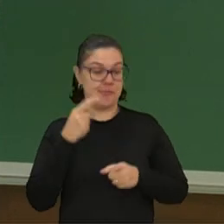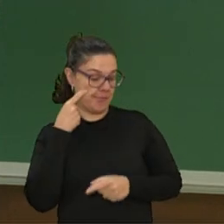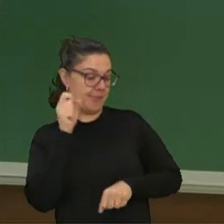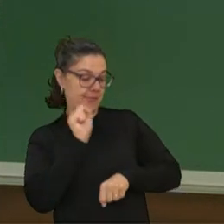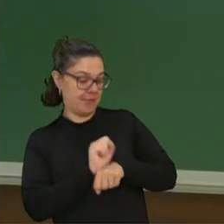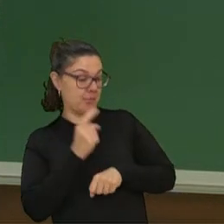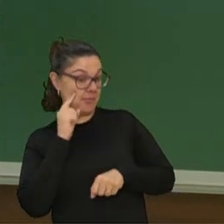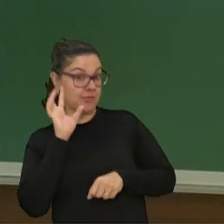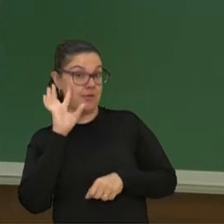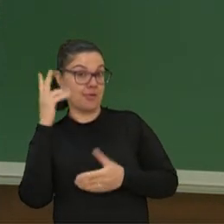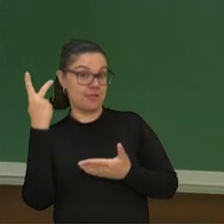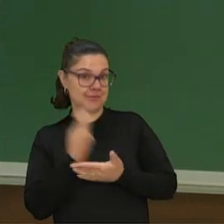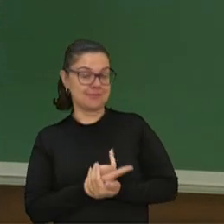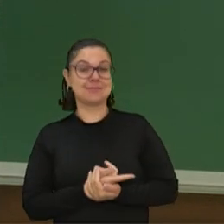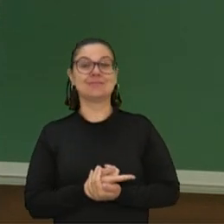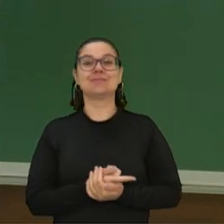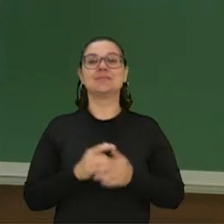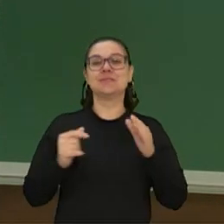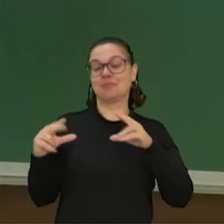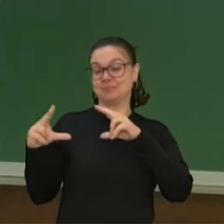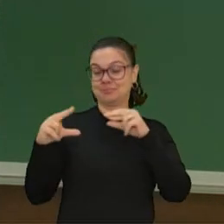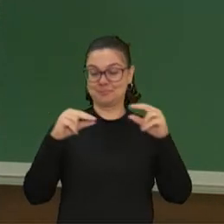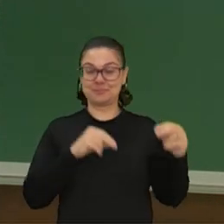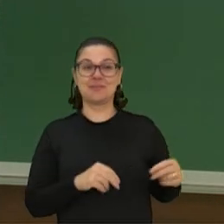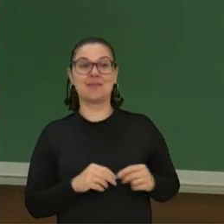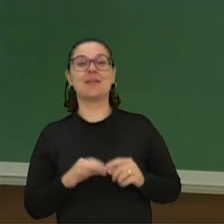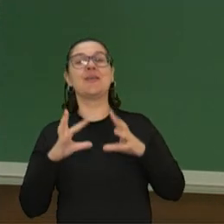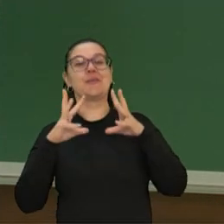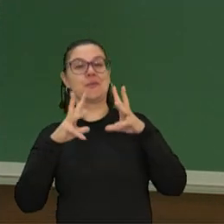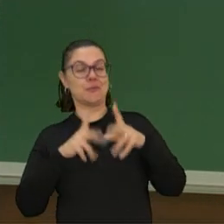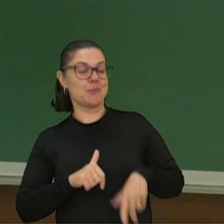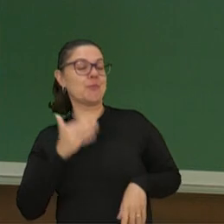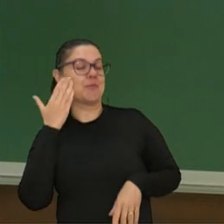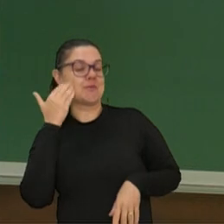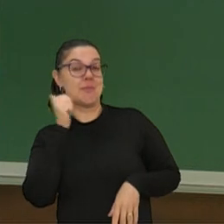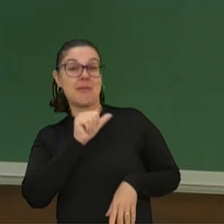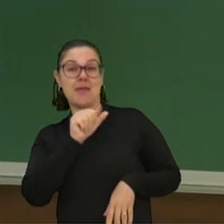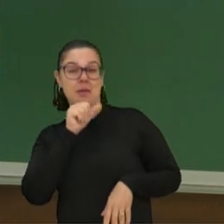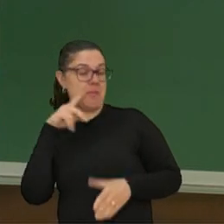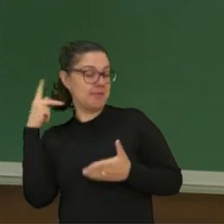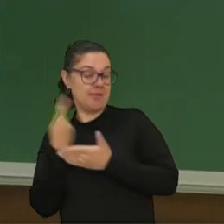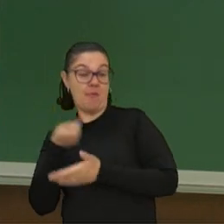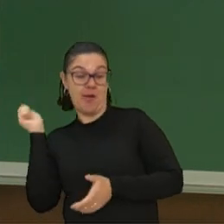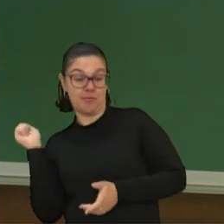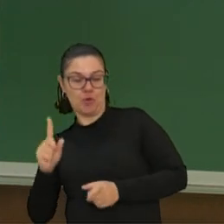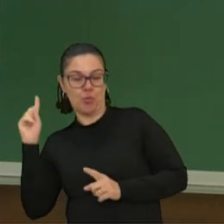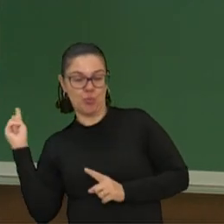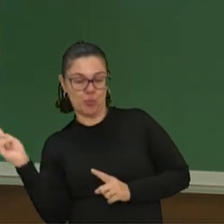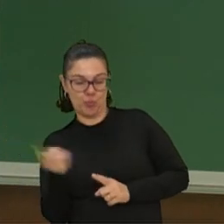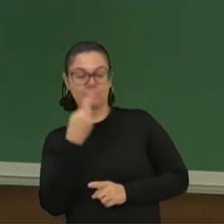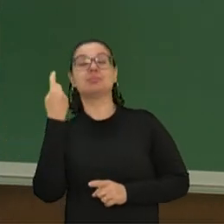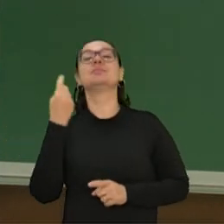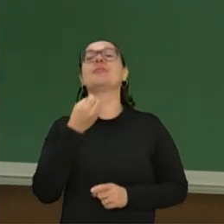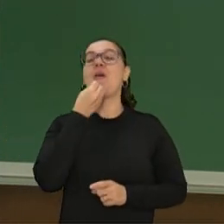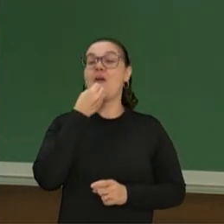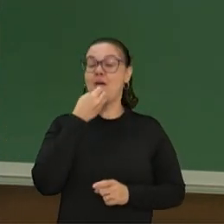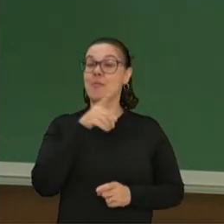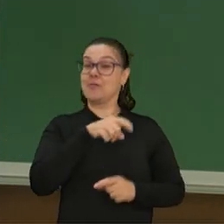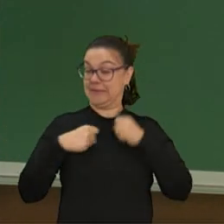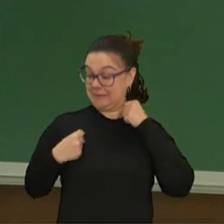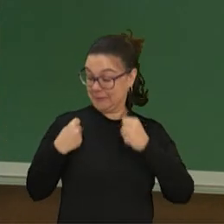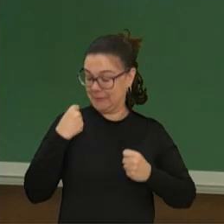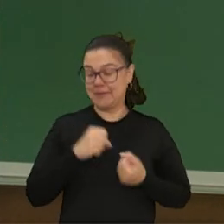né? E um comentário, né, que todo mundo sabe que mãe não erra mira, hein? Então é bom você correr